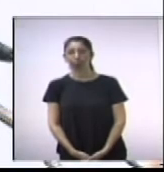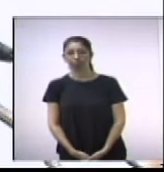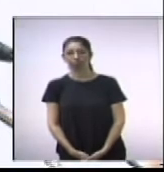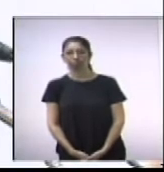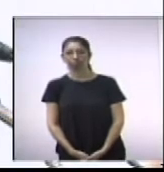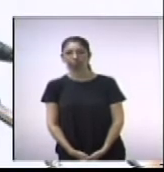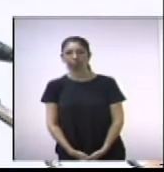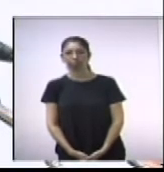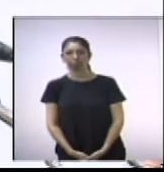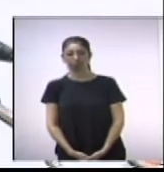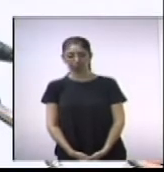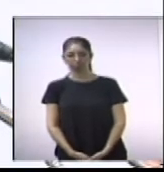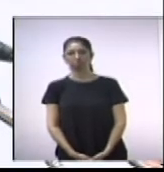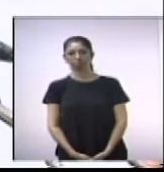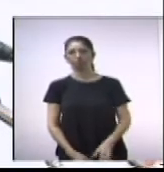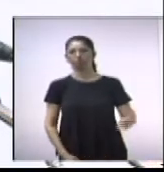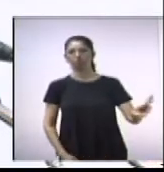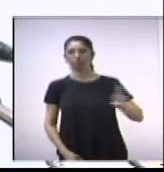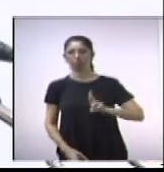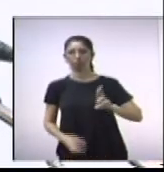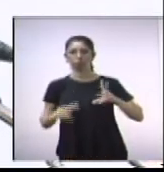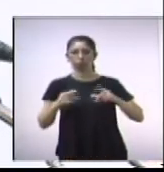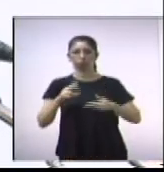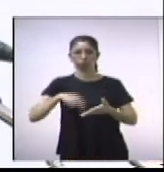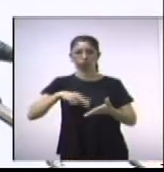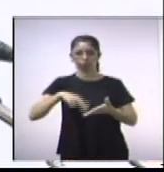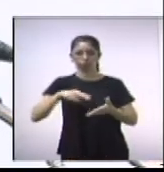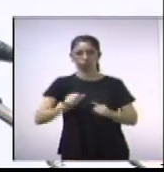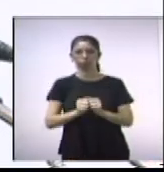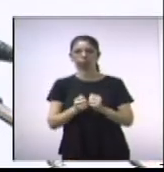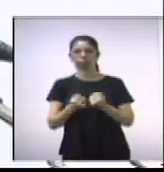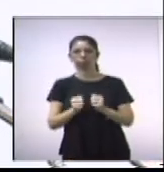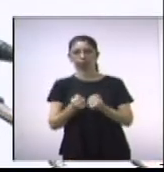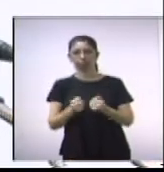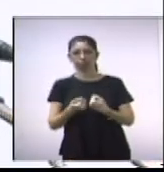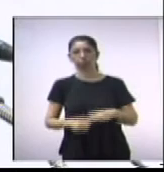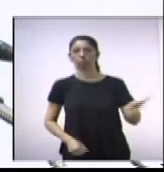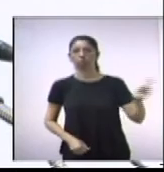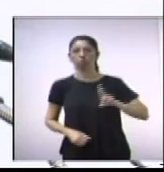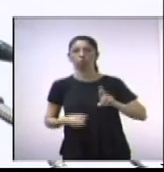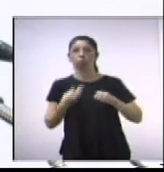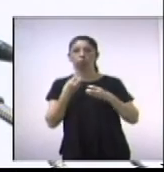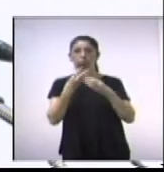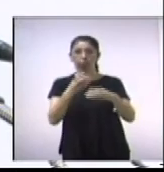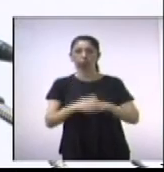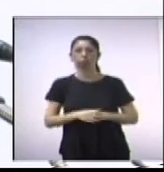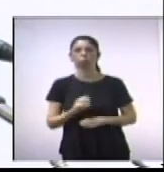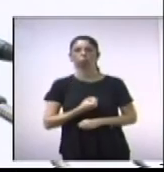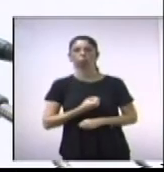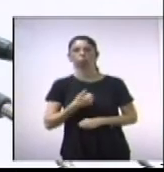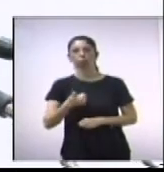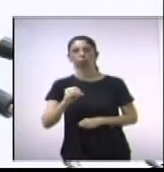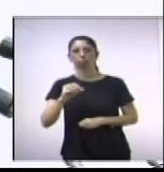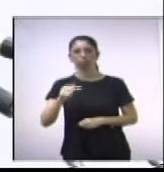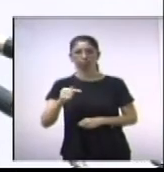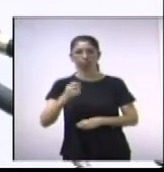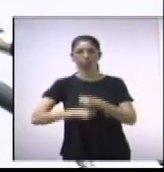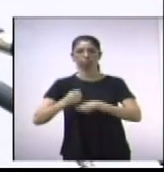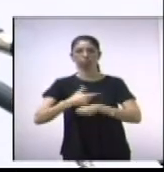Número 164, do vereador Marquinho Fiorella, que requer informação executiva quanto à indicação número